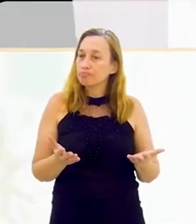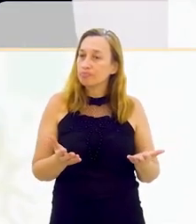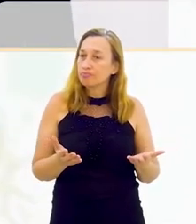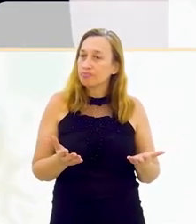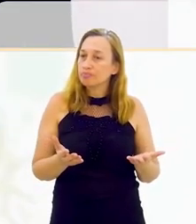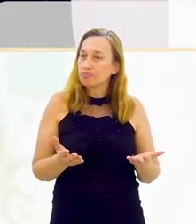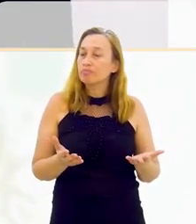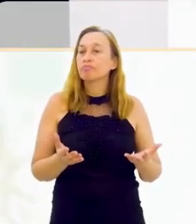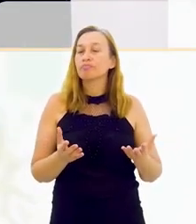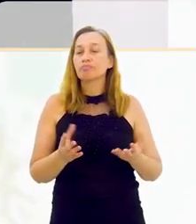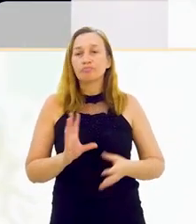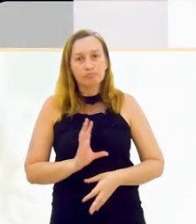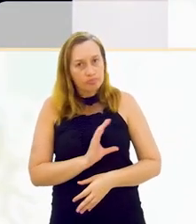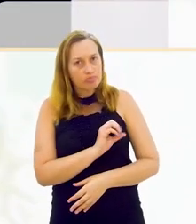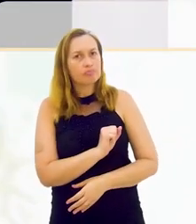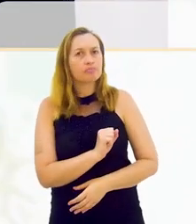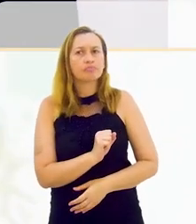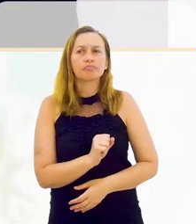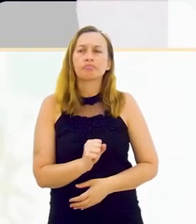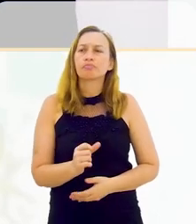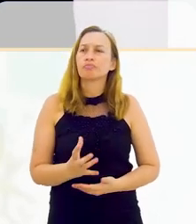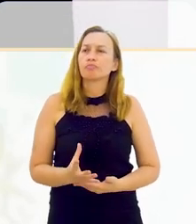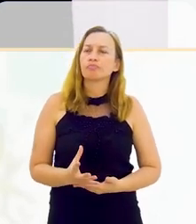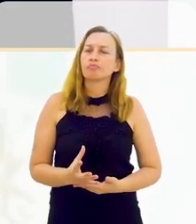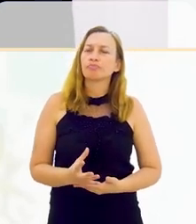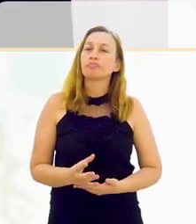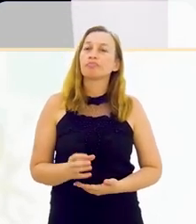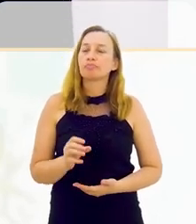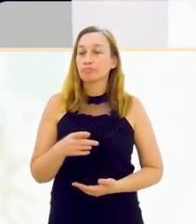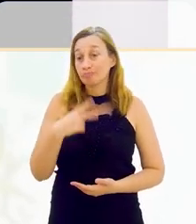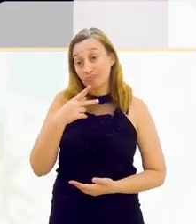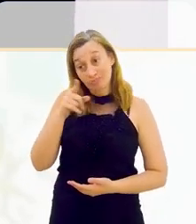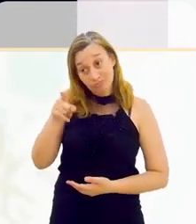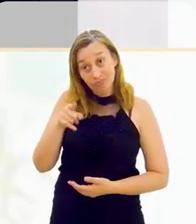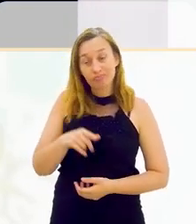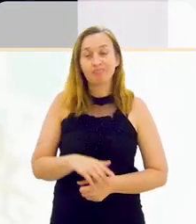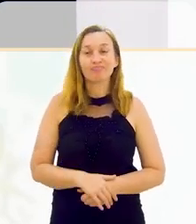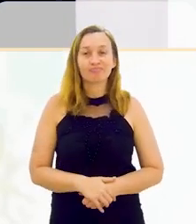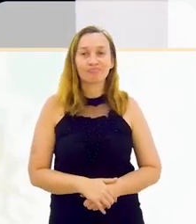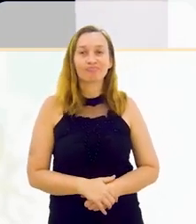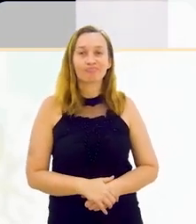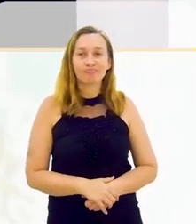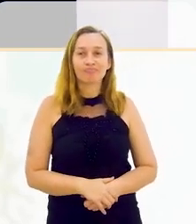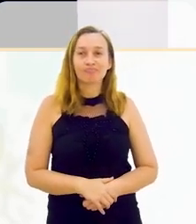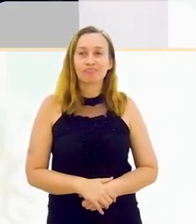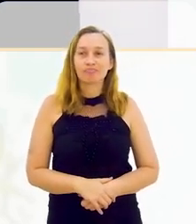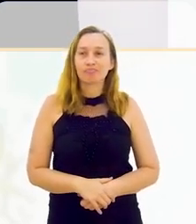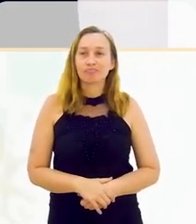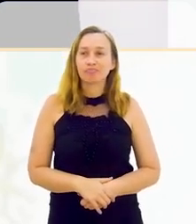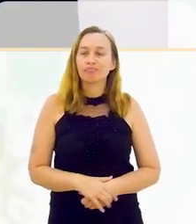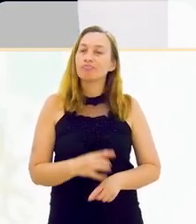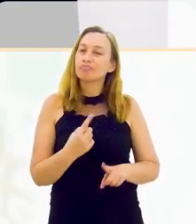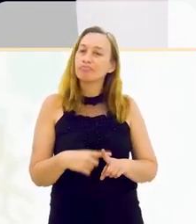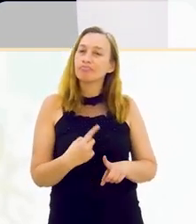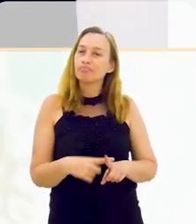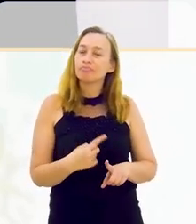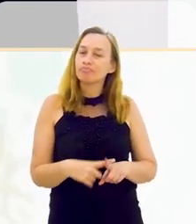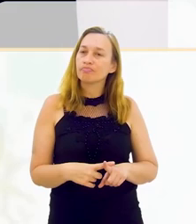pode ser meio piegas, mas não, através do amor, através Era isso que eu ia falar. Era isso que eu ia